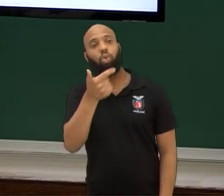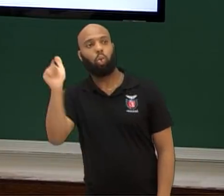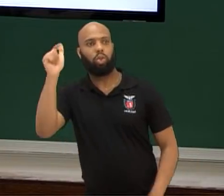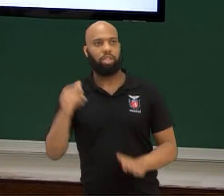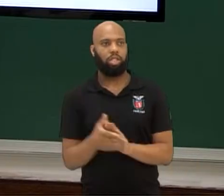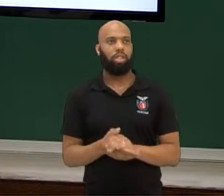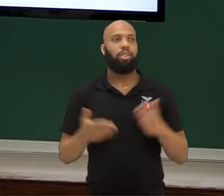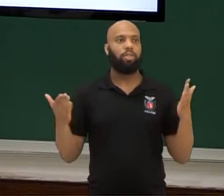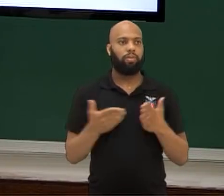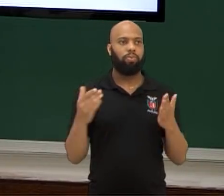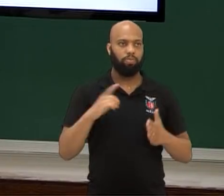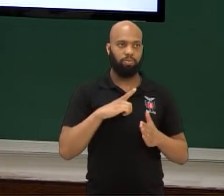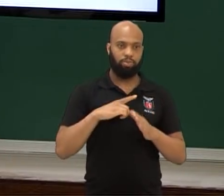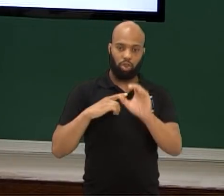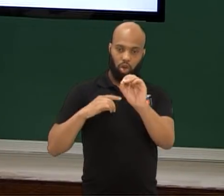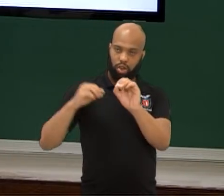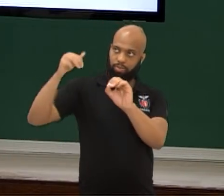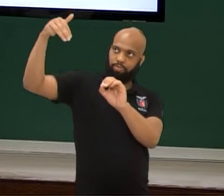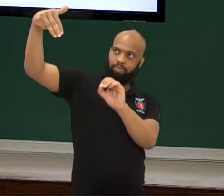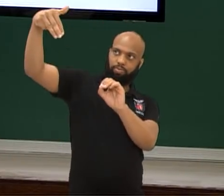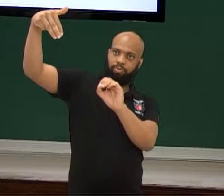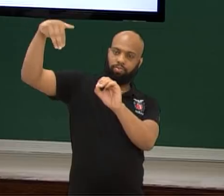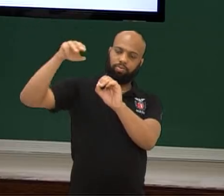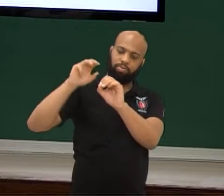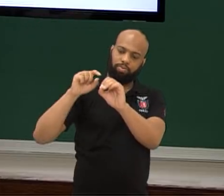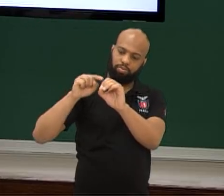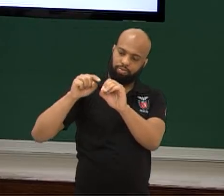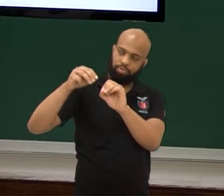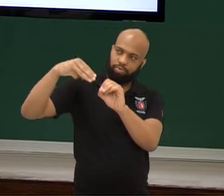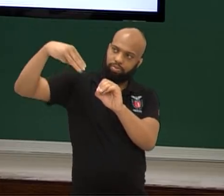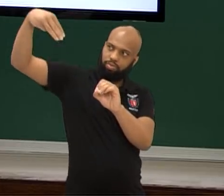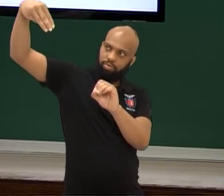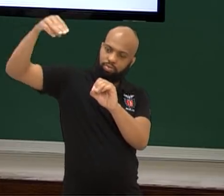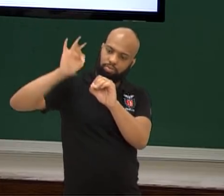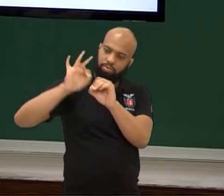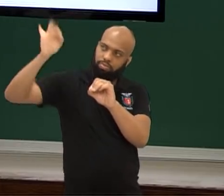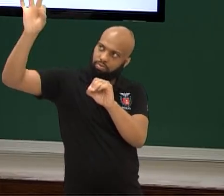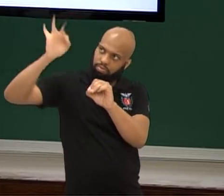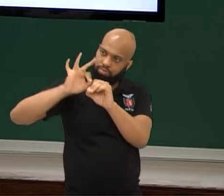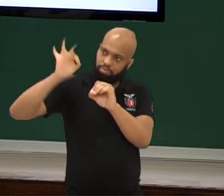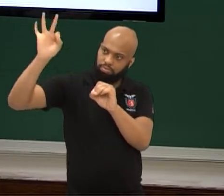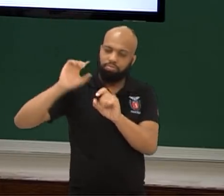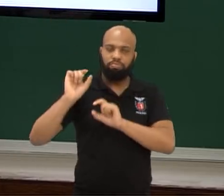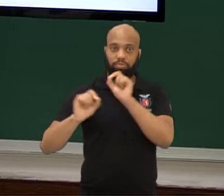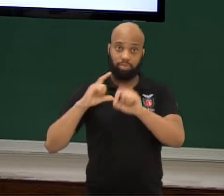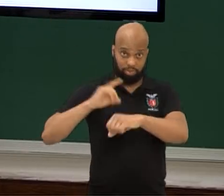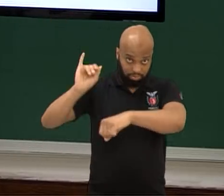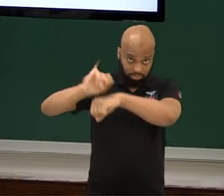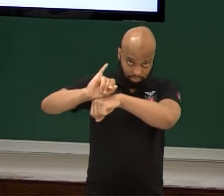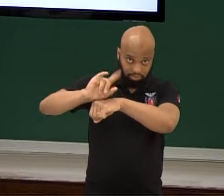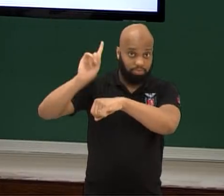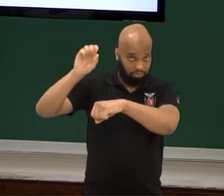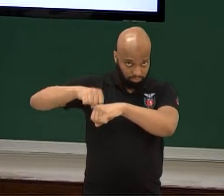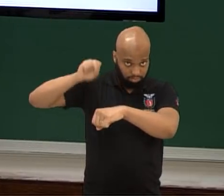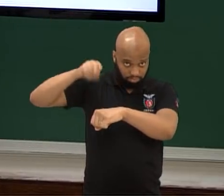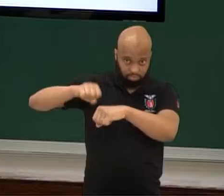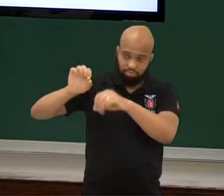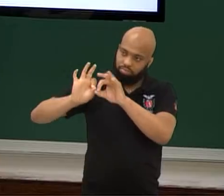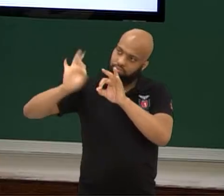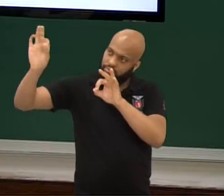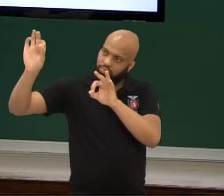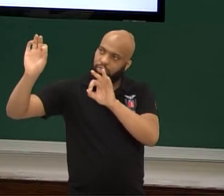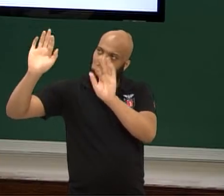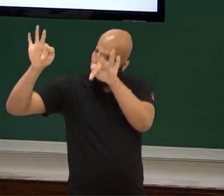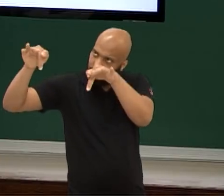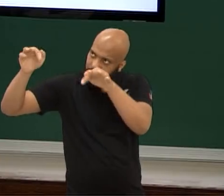o OM, o segmento OM. Vejamos aqui. OM vai do centro até uma extremidade.